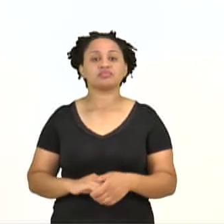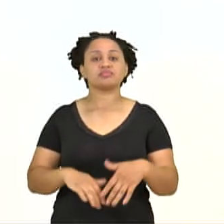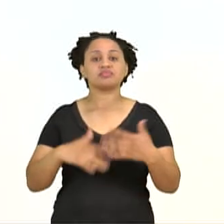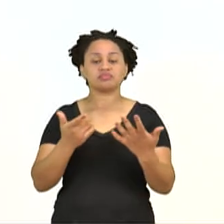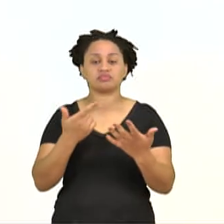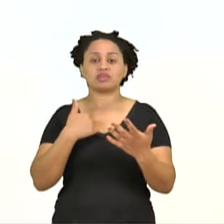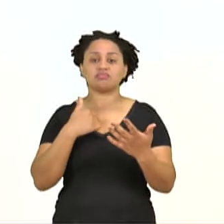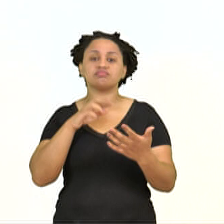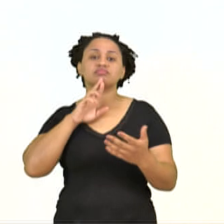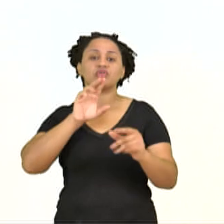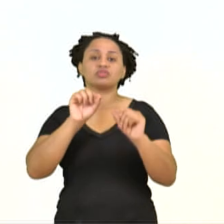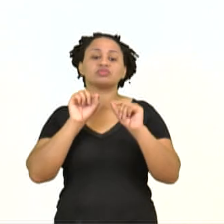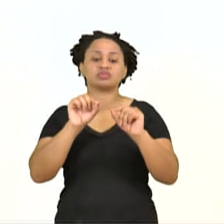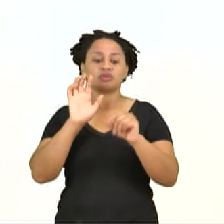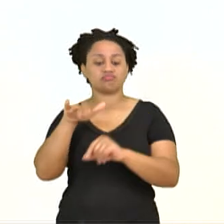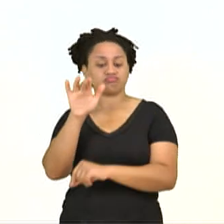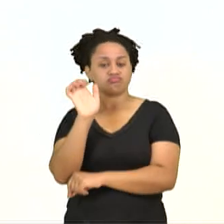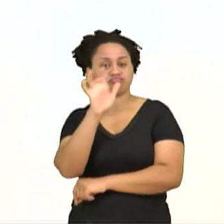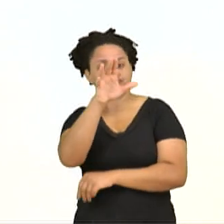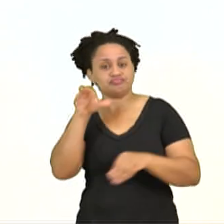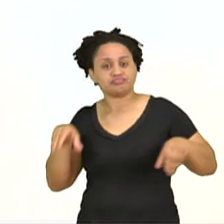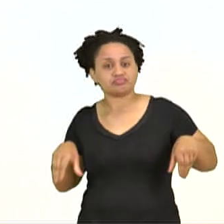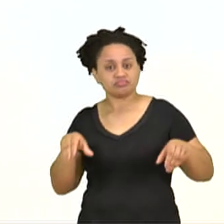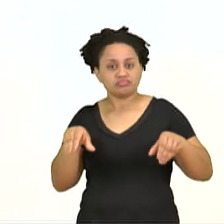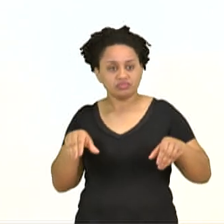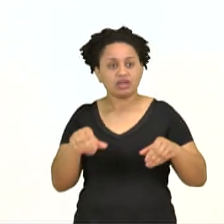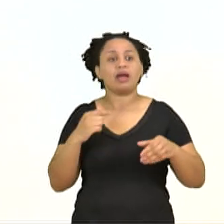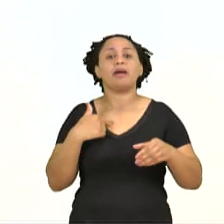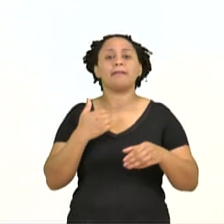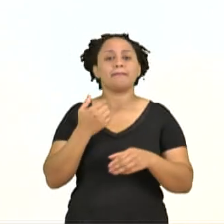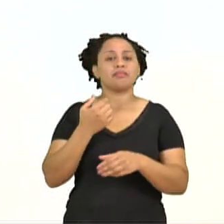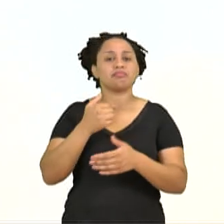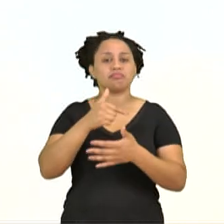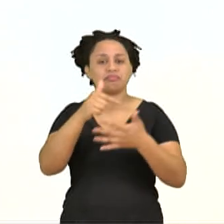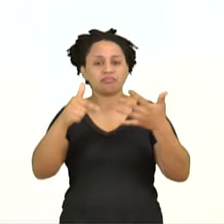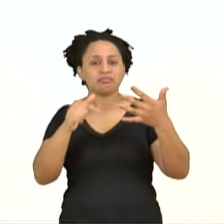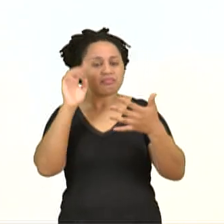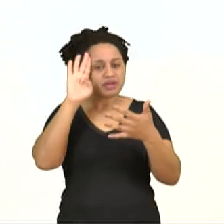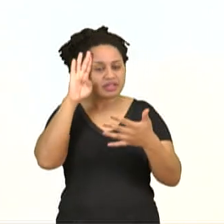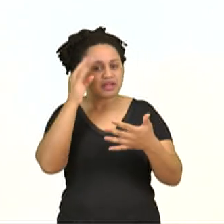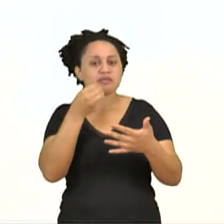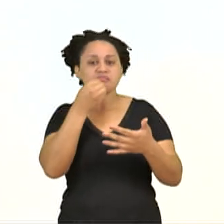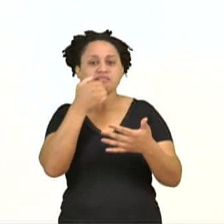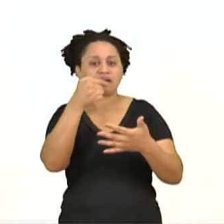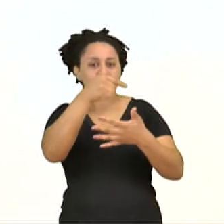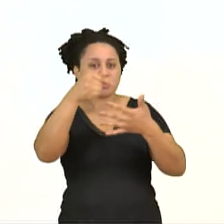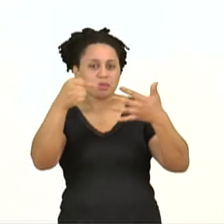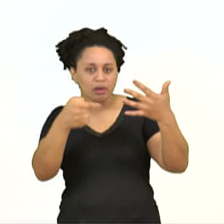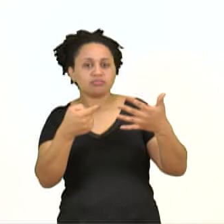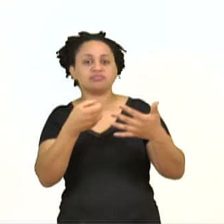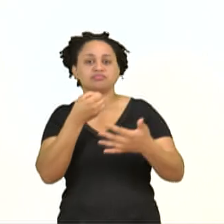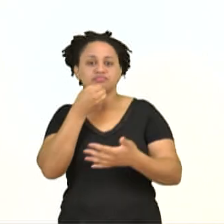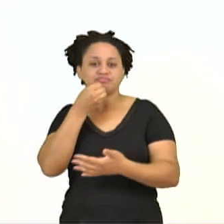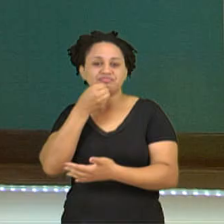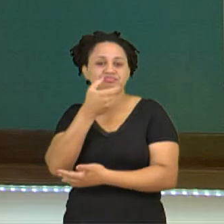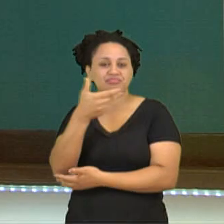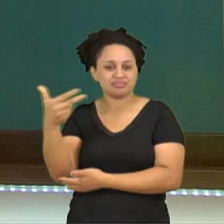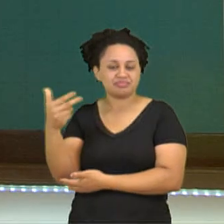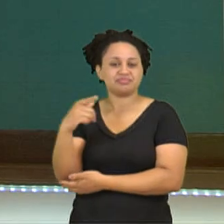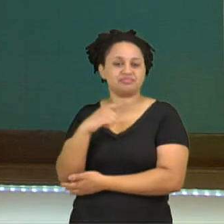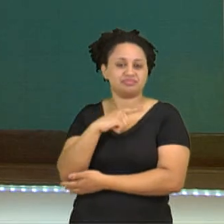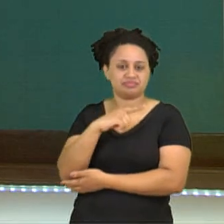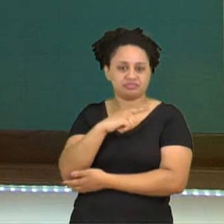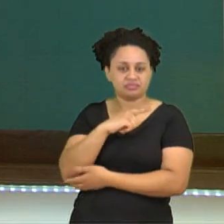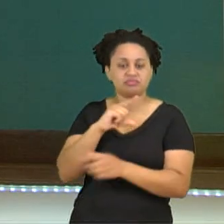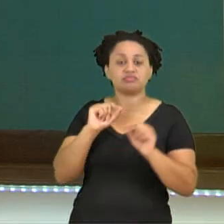Aí, com relação ao basquetebol em cadeira de rodas, cite os principais benefícios dessa modalidade ao praticante. Um dos